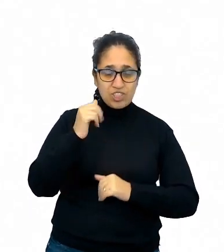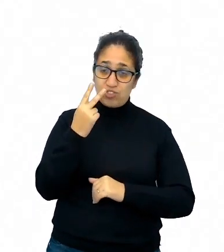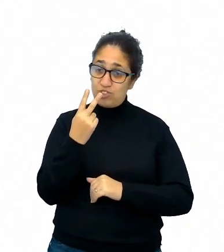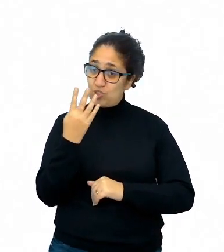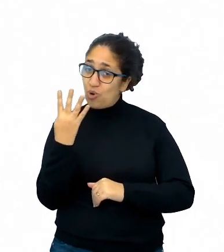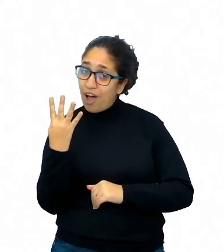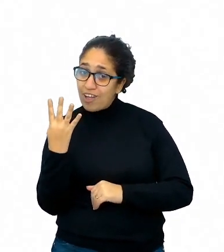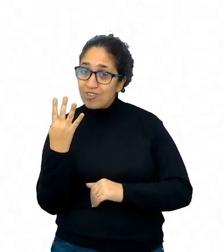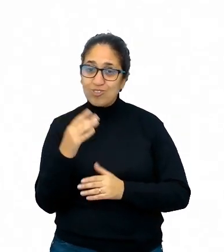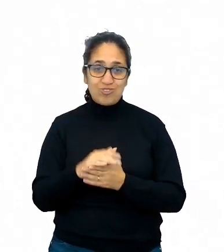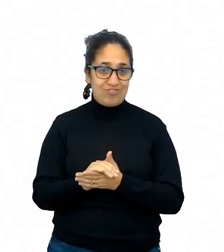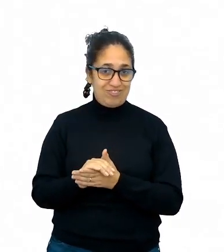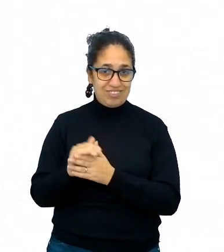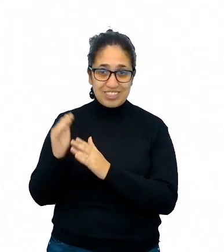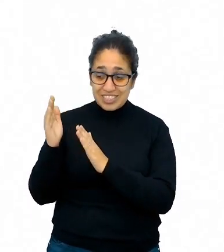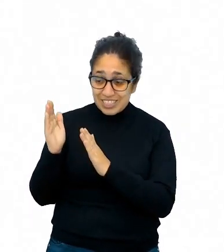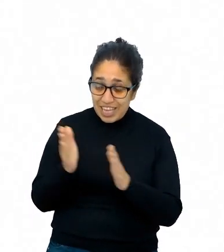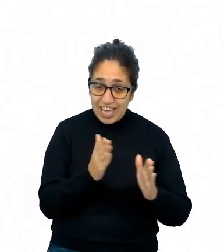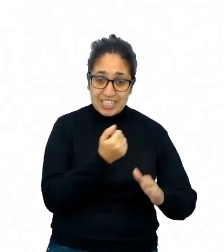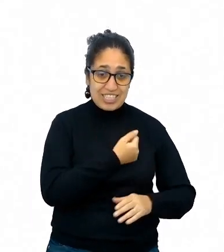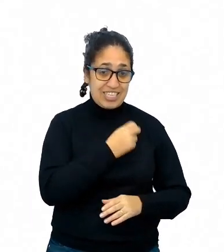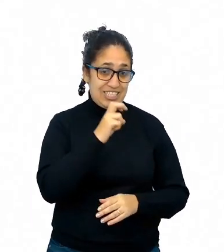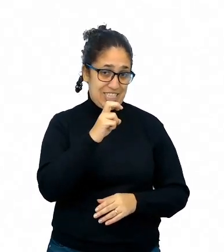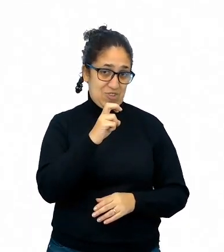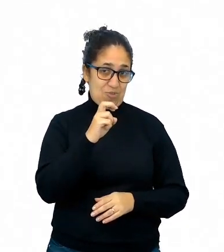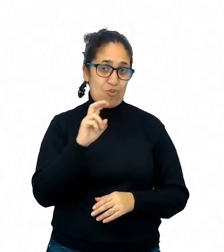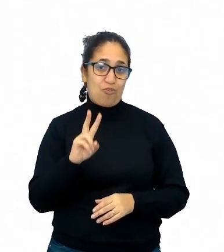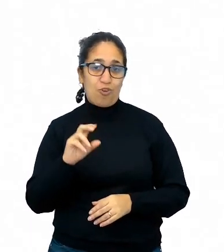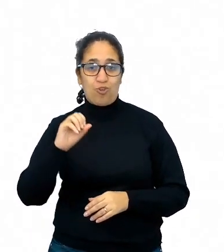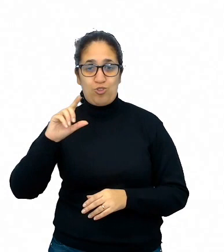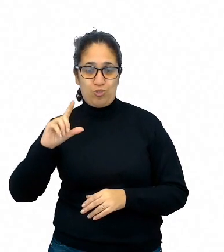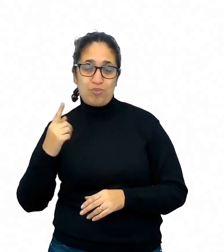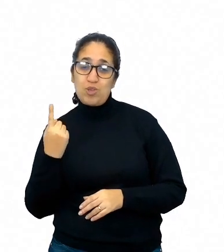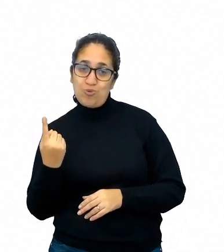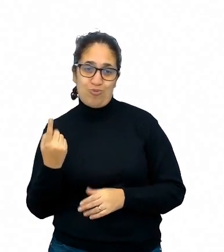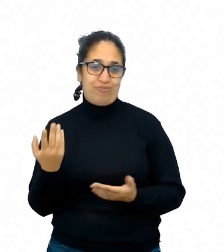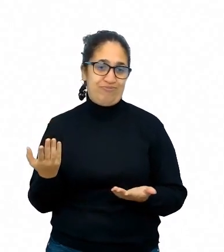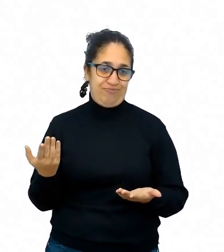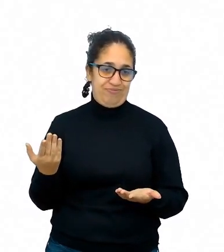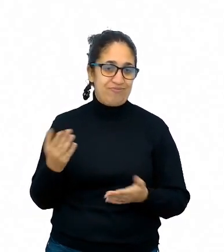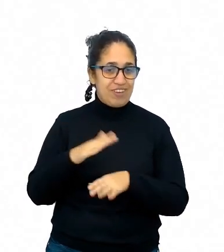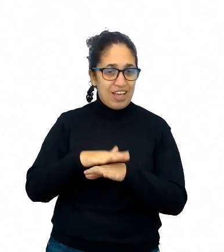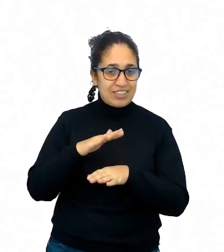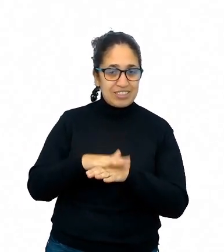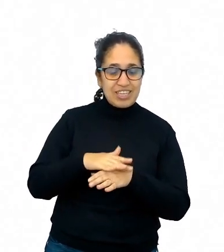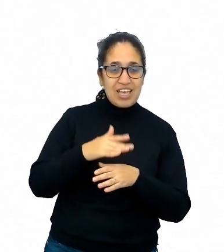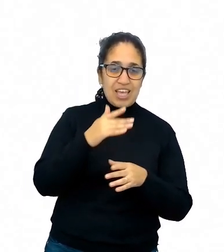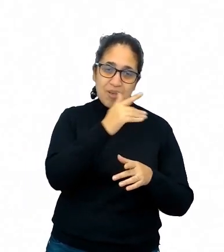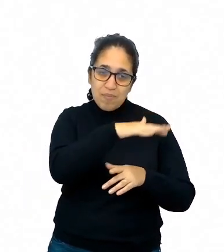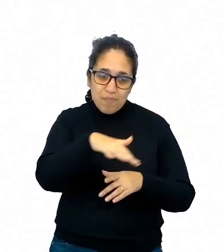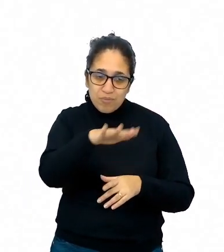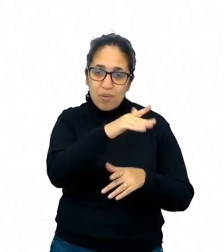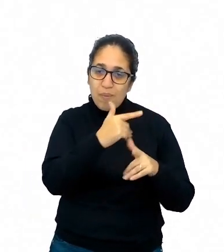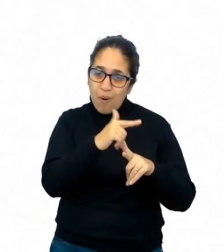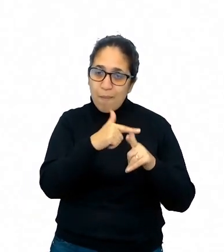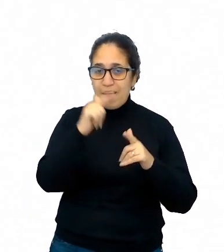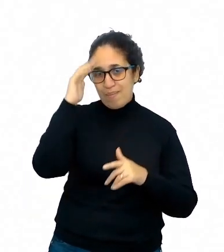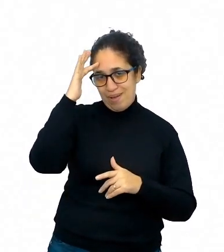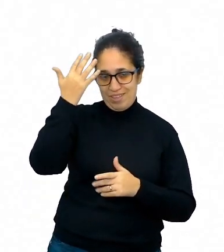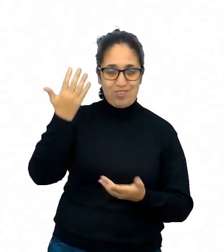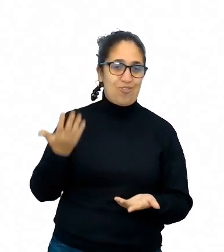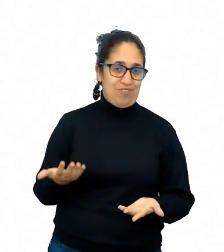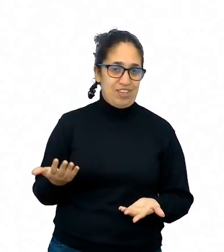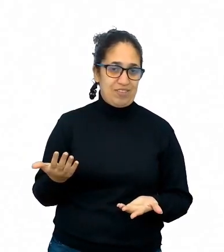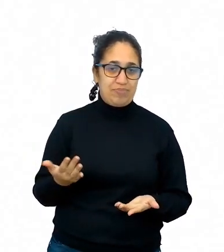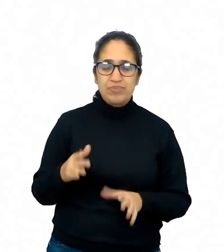EF06MA24, que foi da SA5 do volume 1, que é resolver e elaborar situações e problemas que envolvam grandezas. tá? E aí também